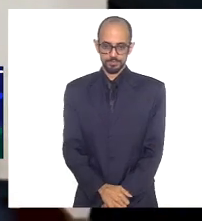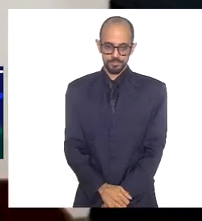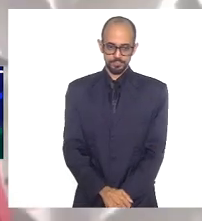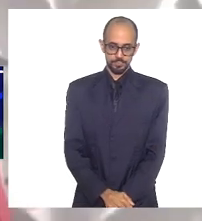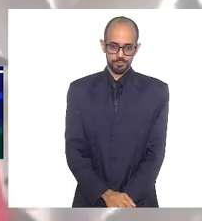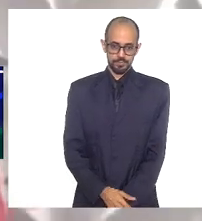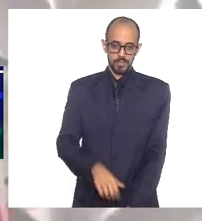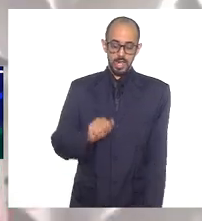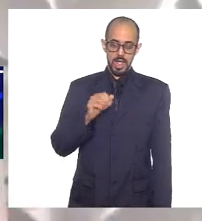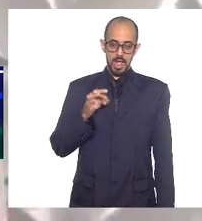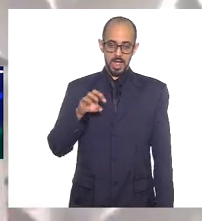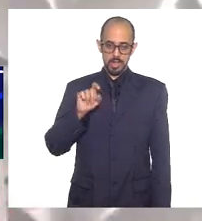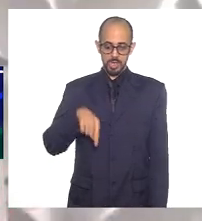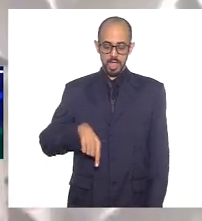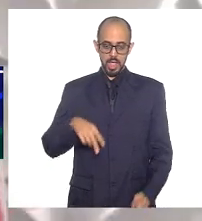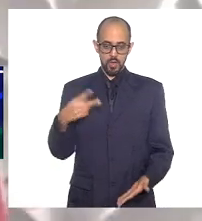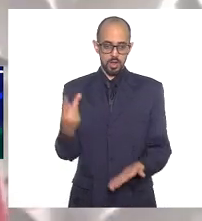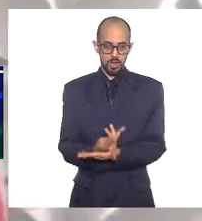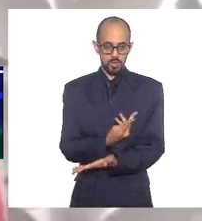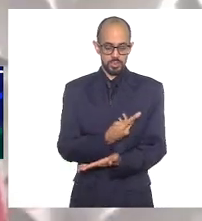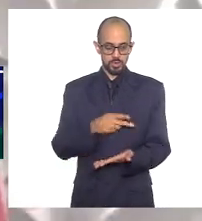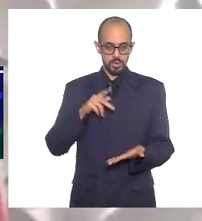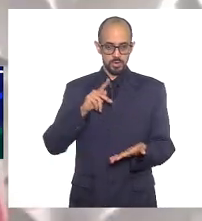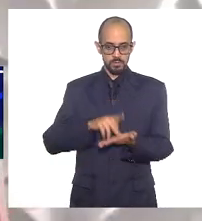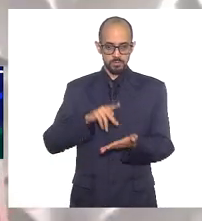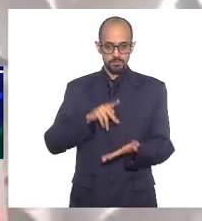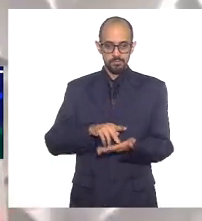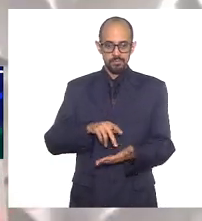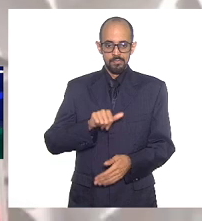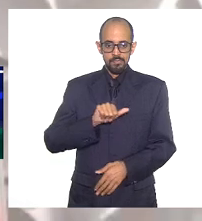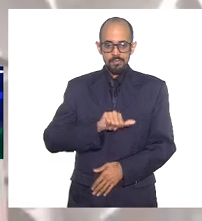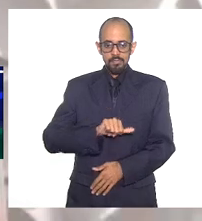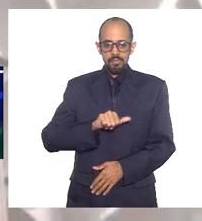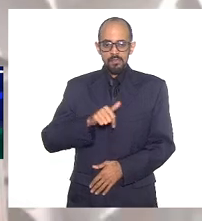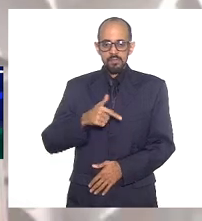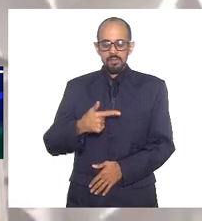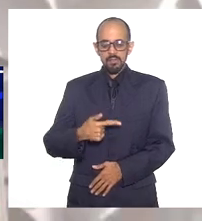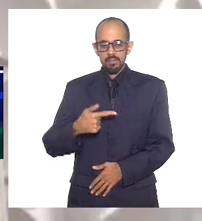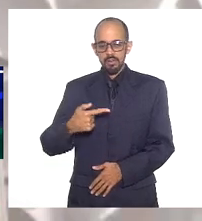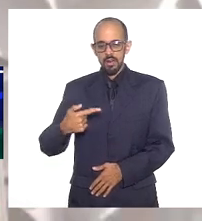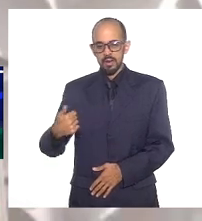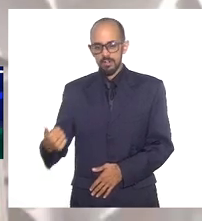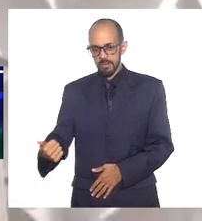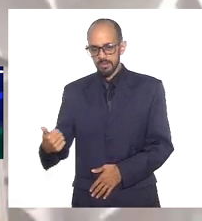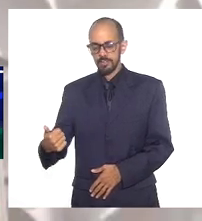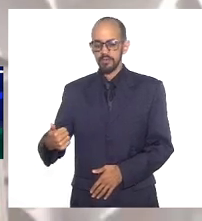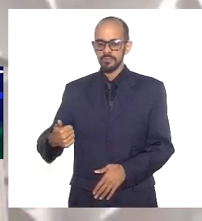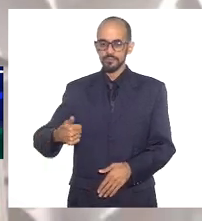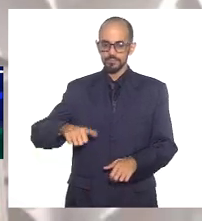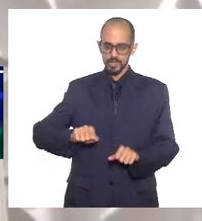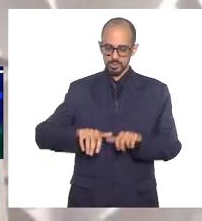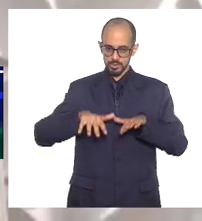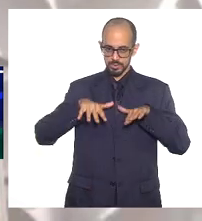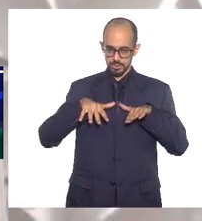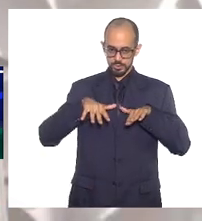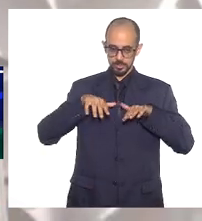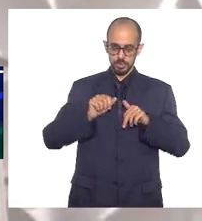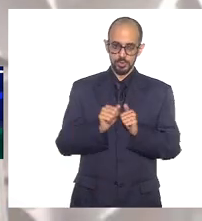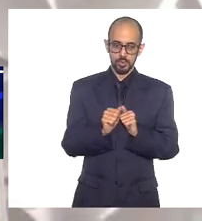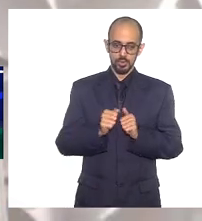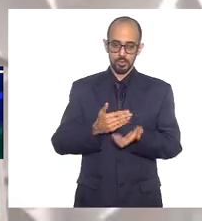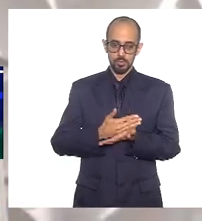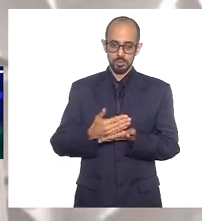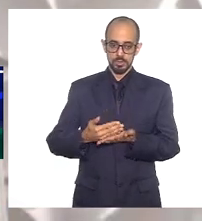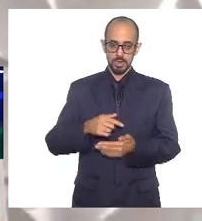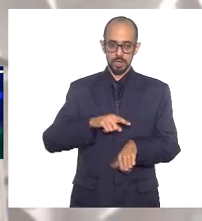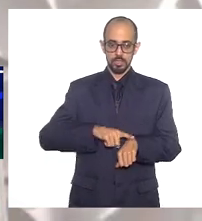a ata reflete com exatidão ocorrido na centésima vigésima primeira sessão extraordinária que iniciada às treze horas e